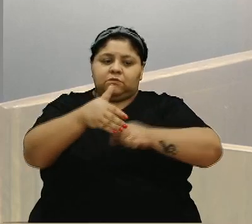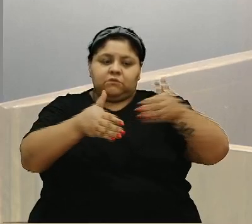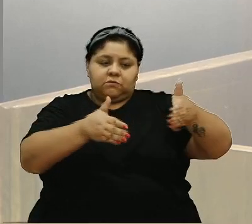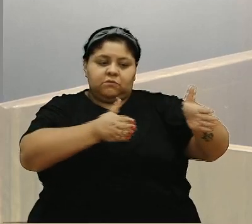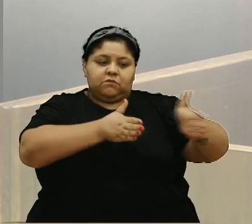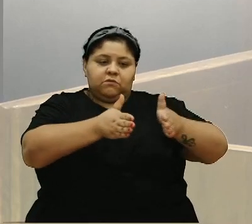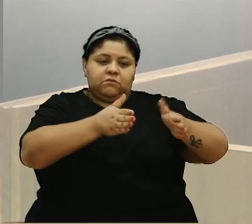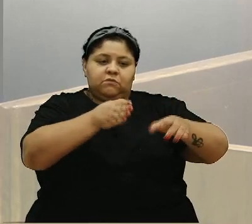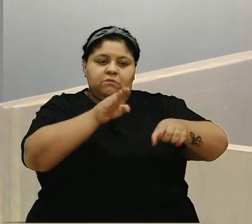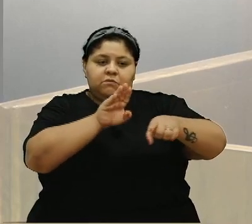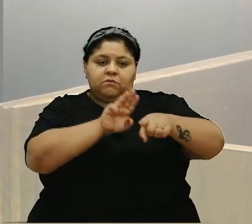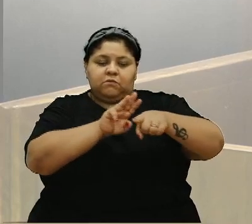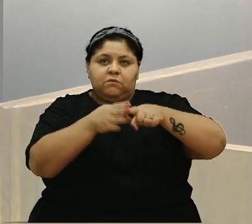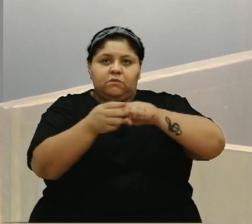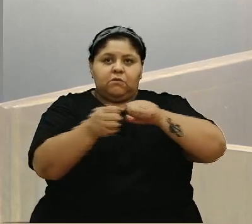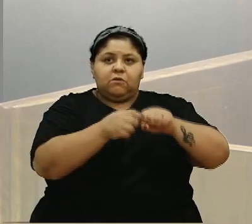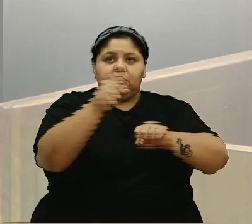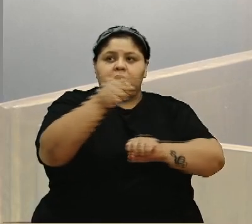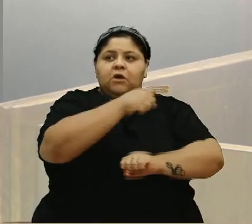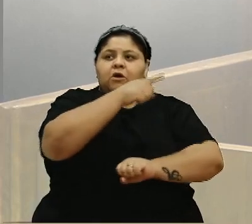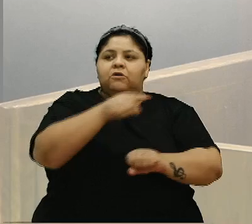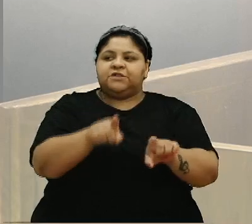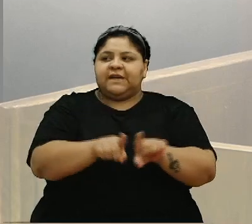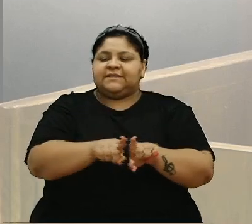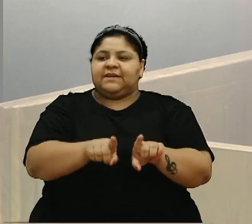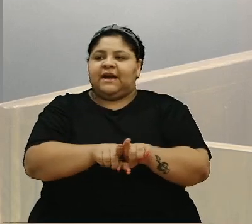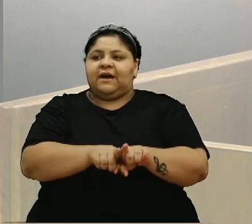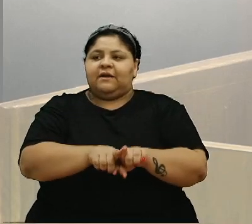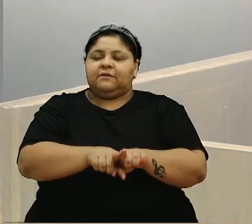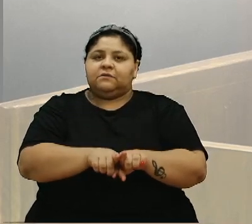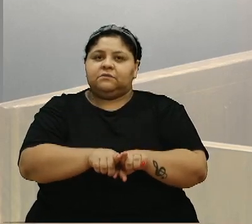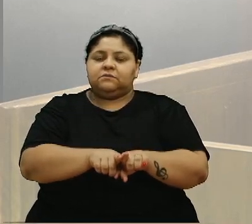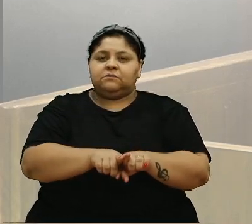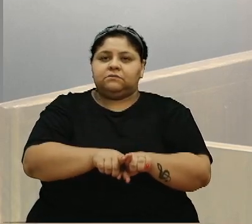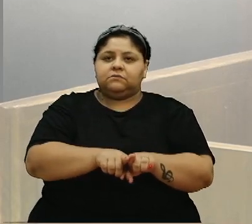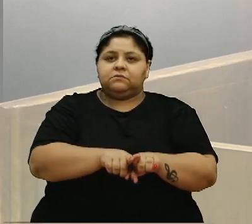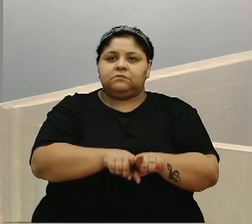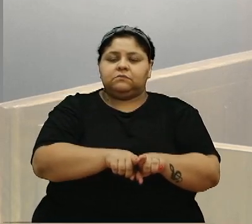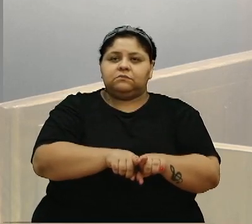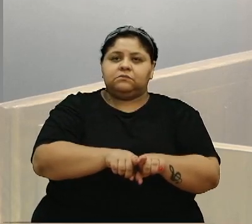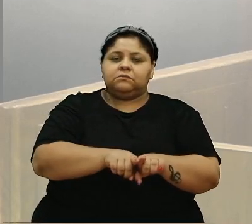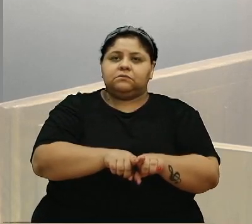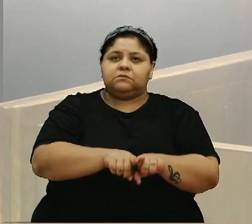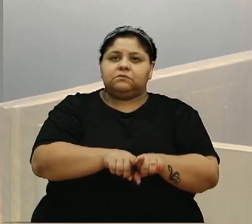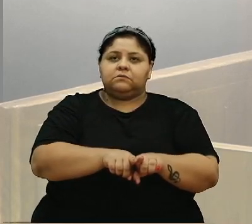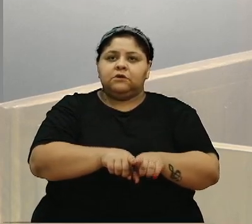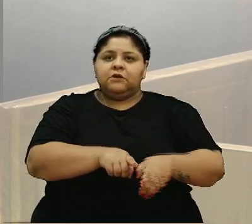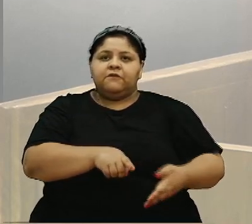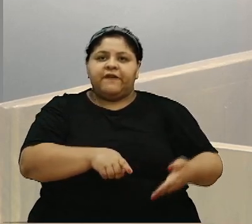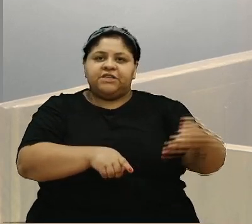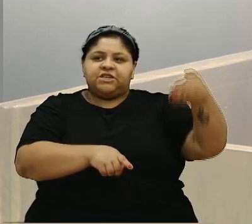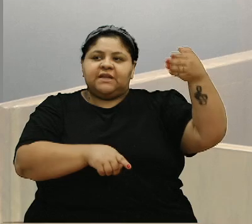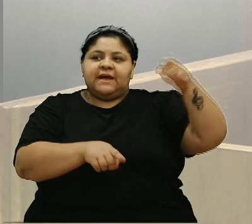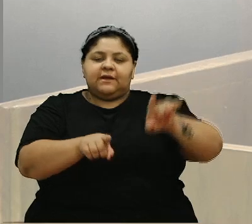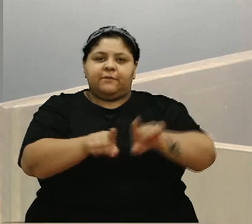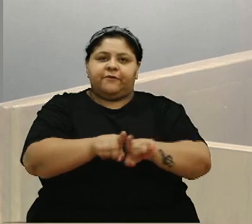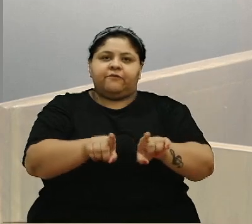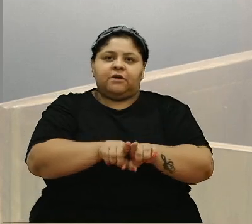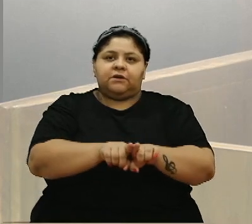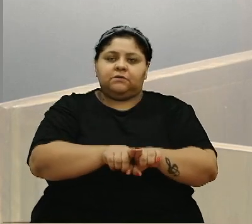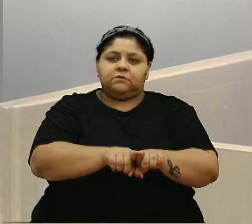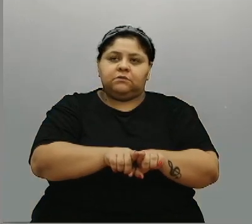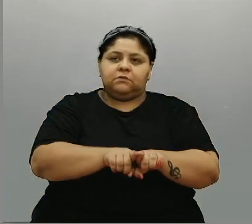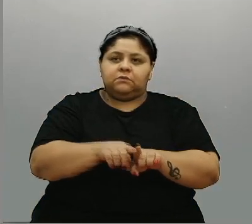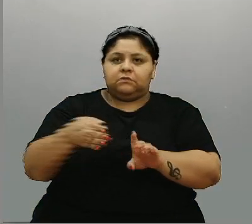ao cemitério está para ser interditada, né? Está toda interditada, e esse é o muro da Clínica